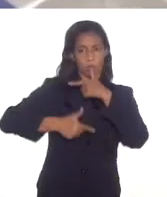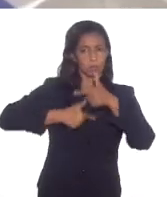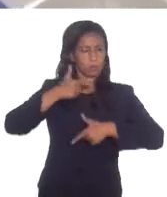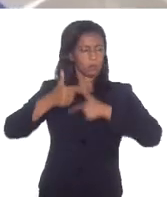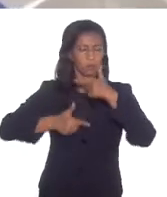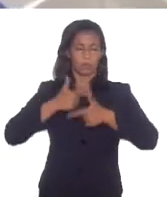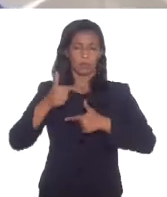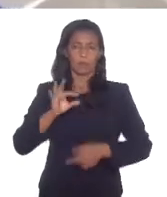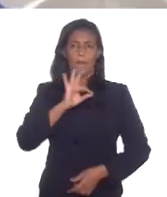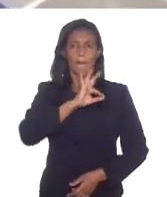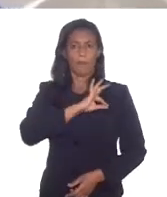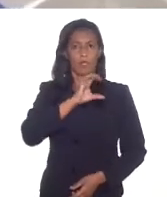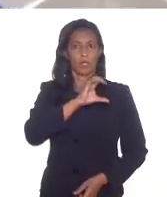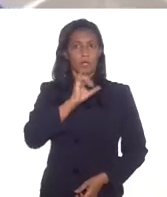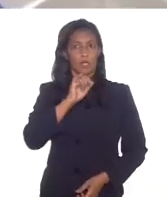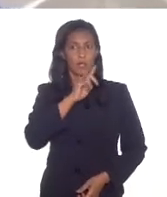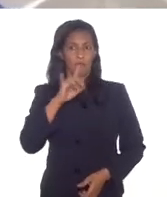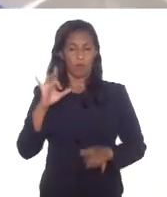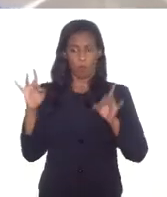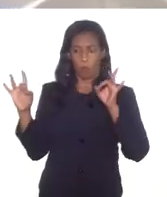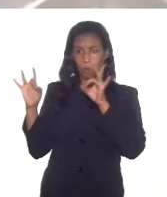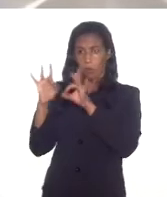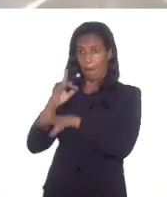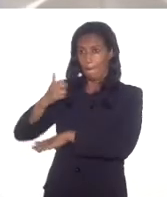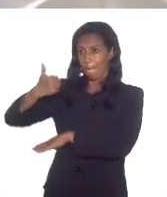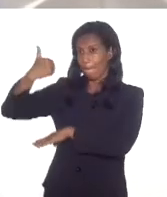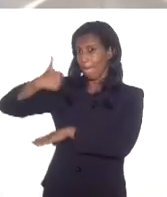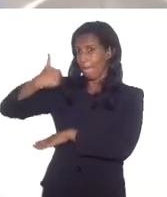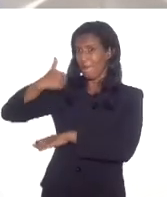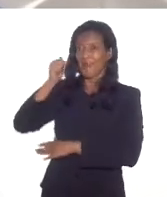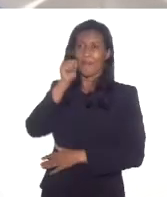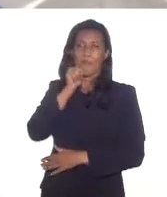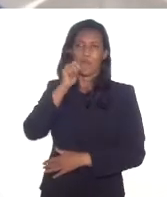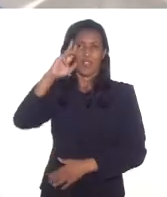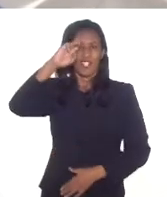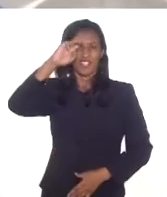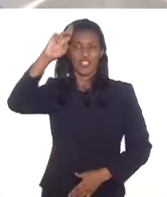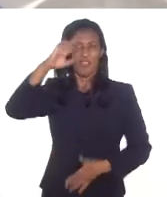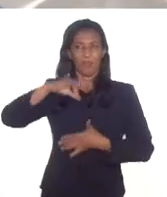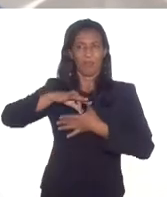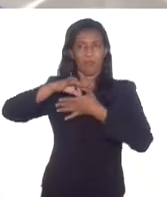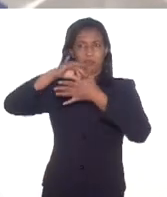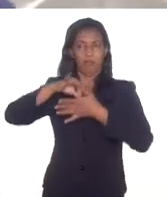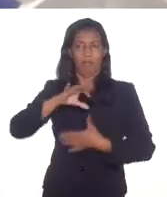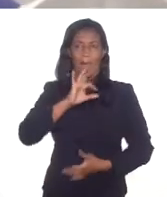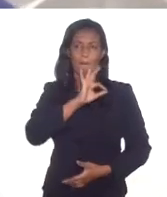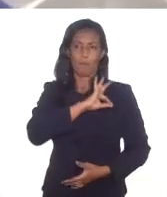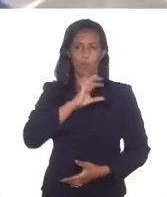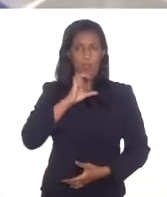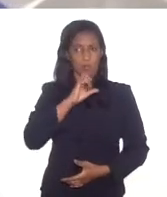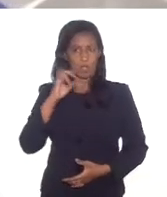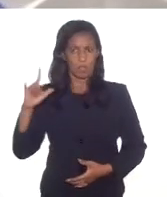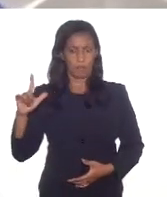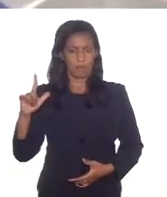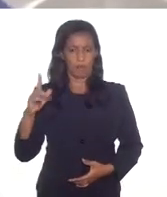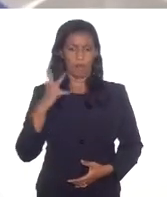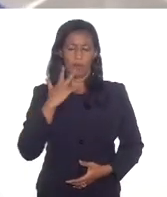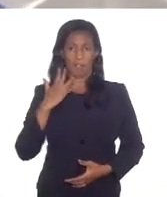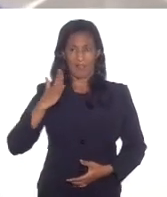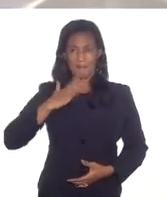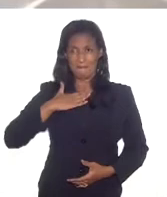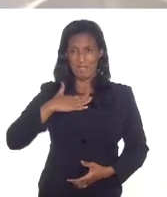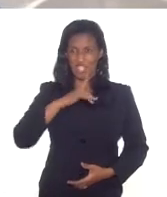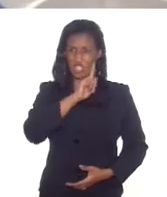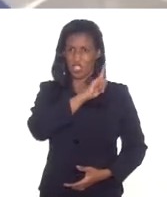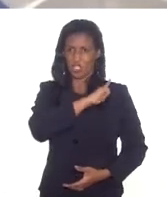relevantes cargos e encerrei a minha carreira como primeira e única mulher a chefiar a Polícia Civil. Eu quero dizer que foi na minha